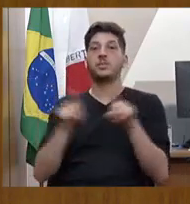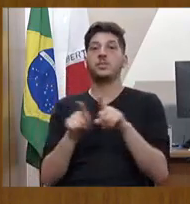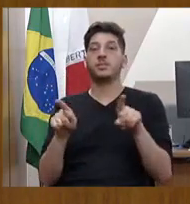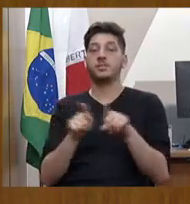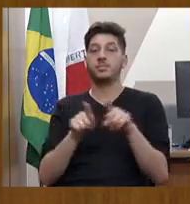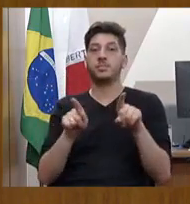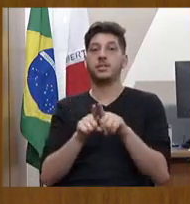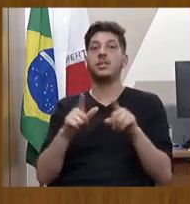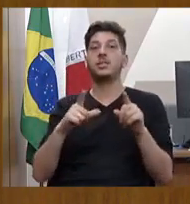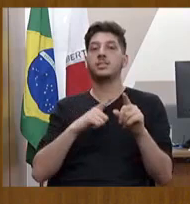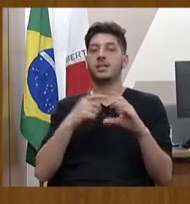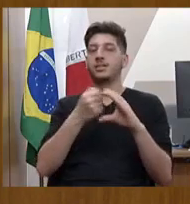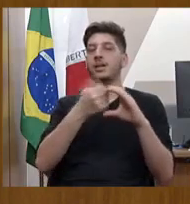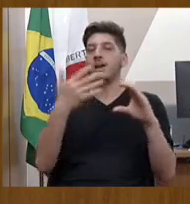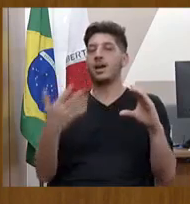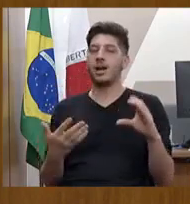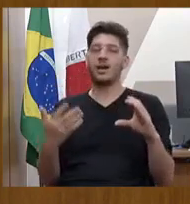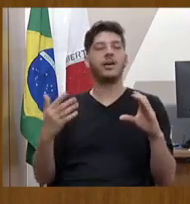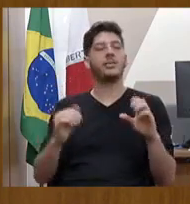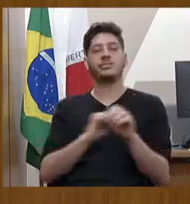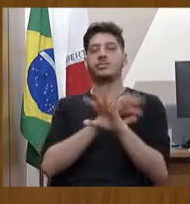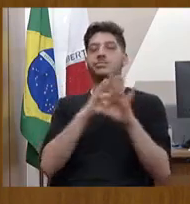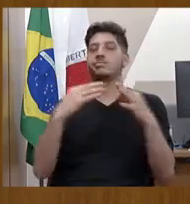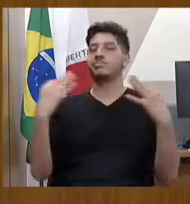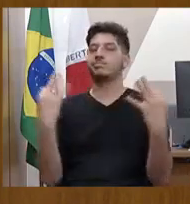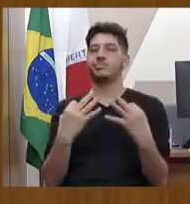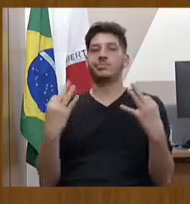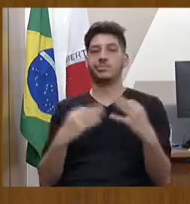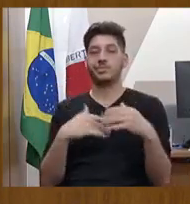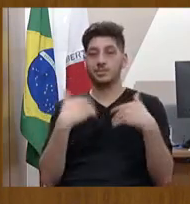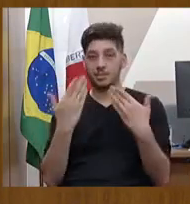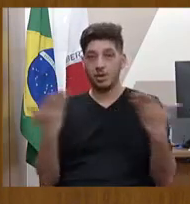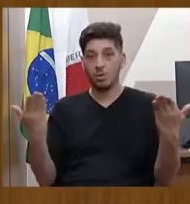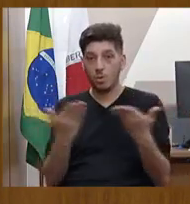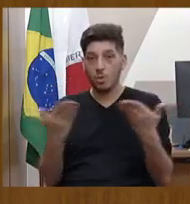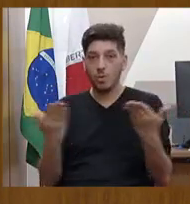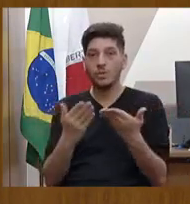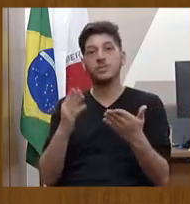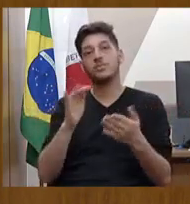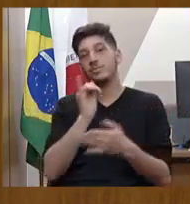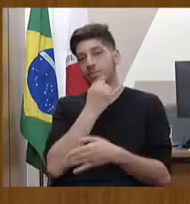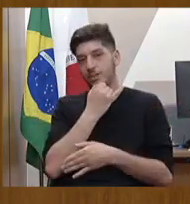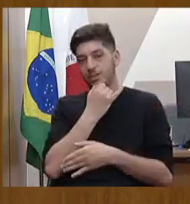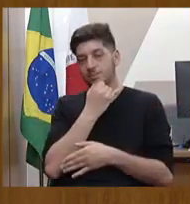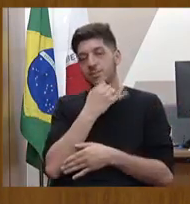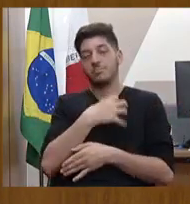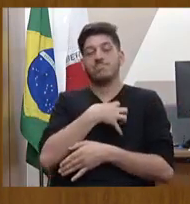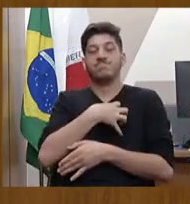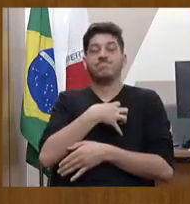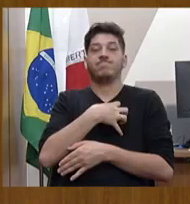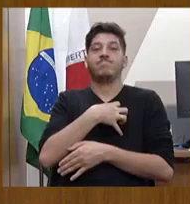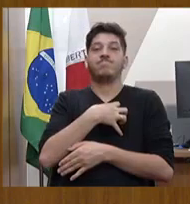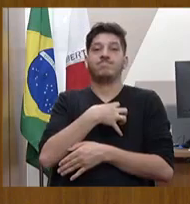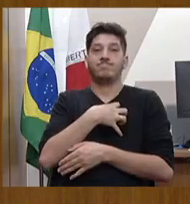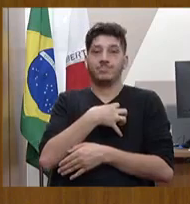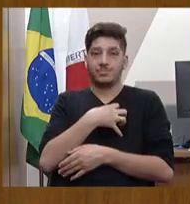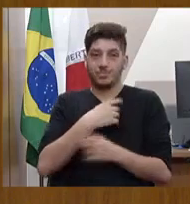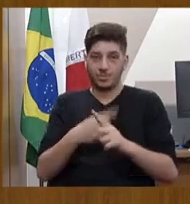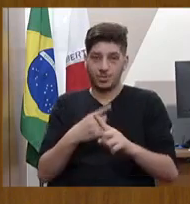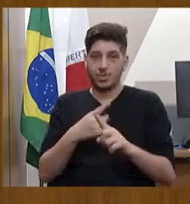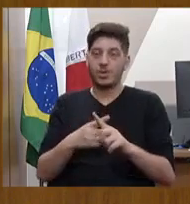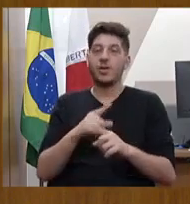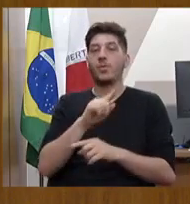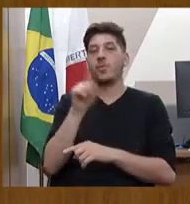esse perfil muito claro delineado então hoje é muito triste é o José Carlos